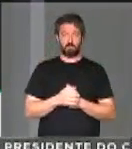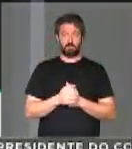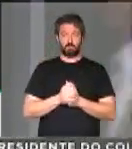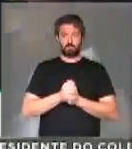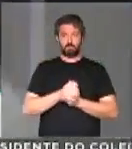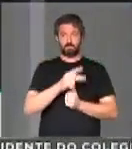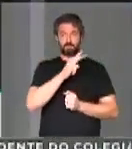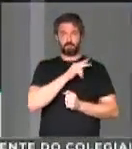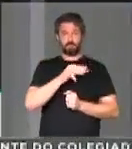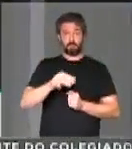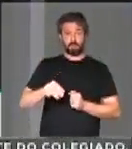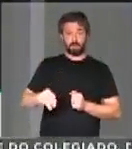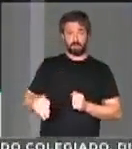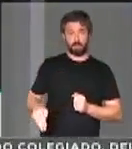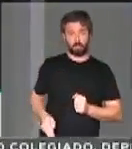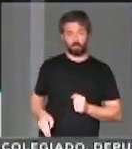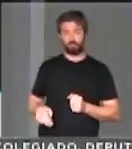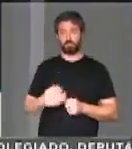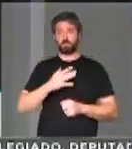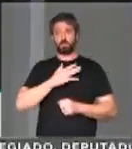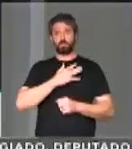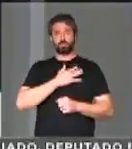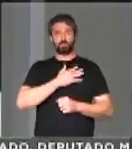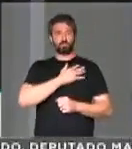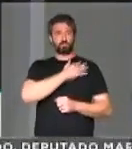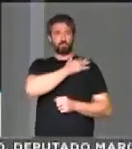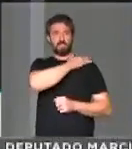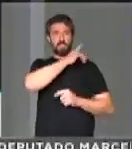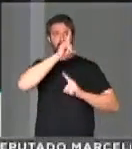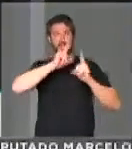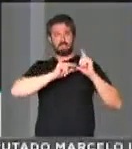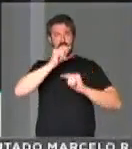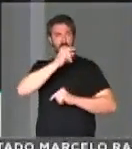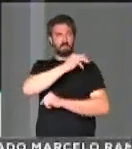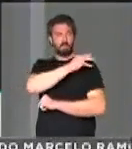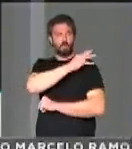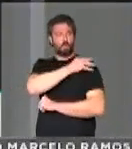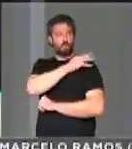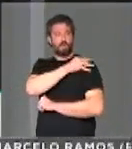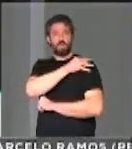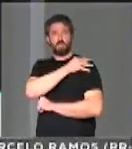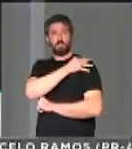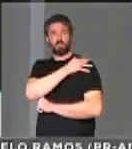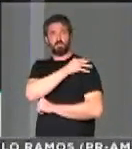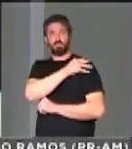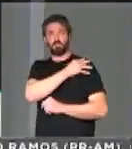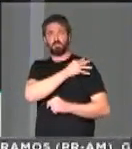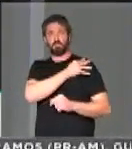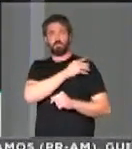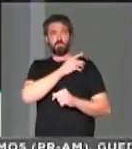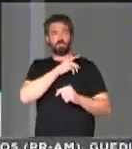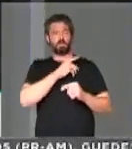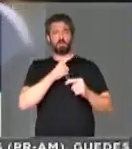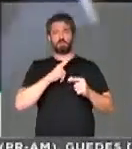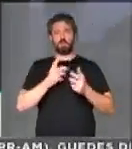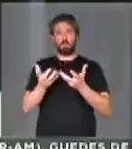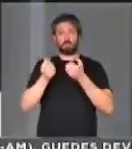um ministro, um general de 4 estrelas ser tratado de uma forma tão